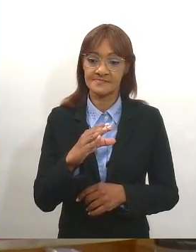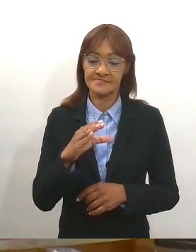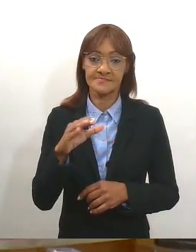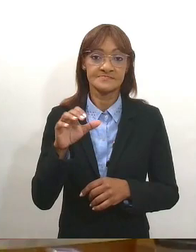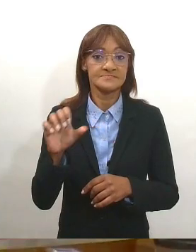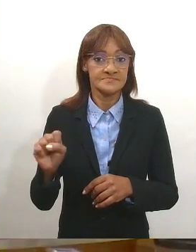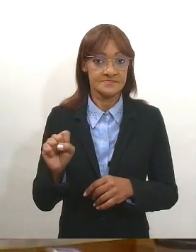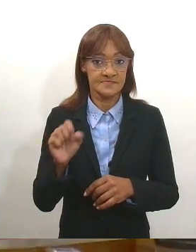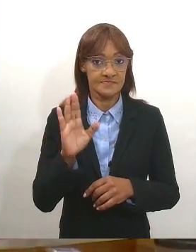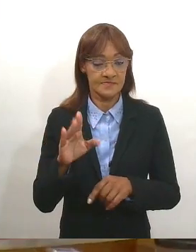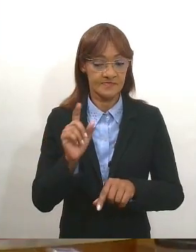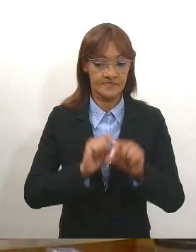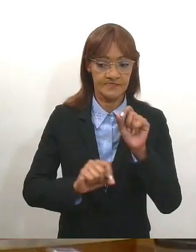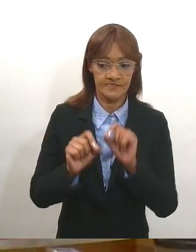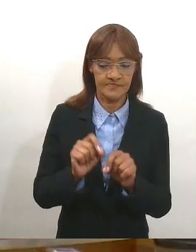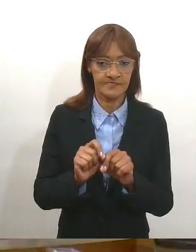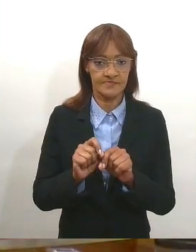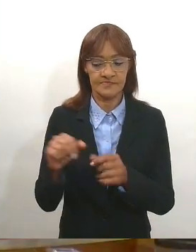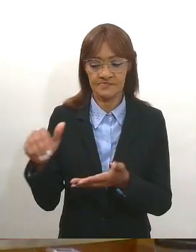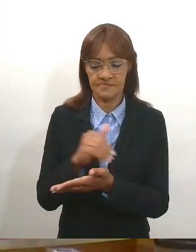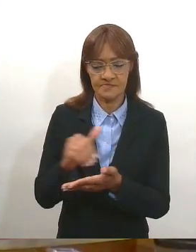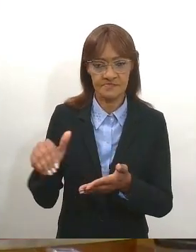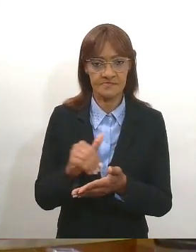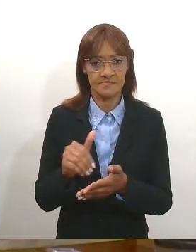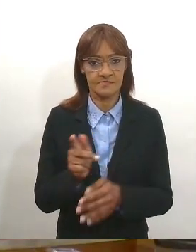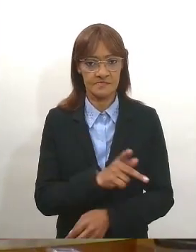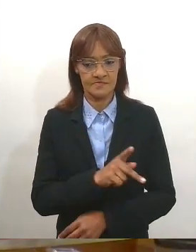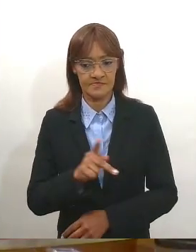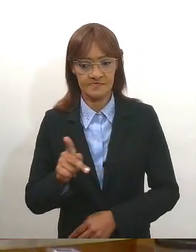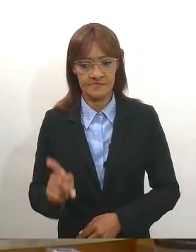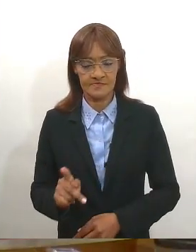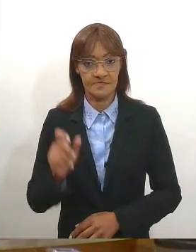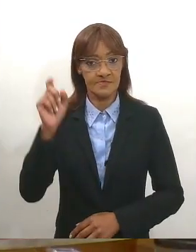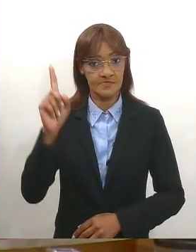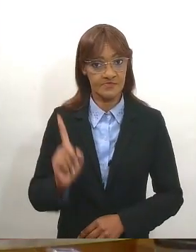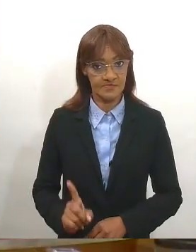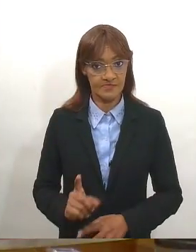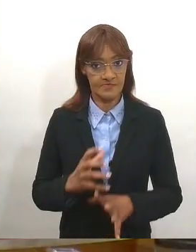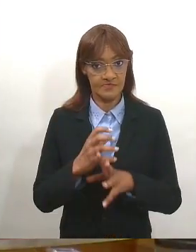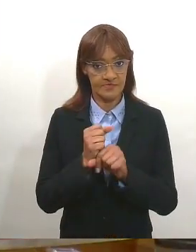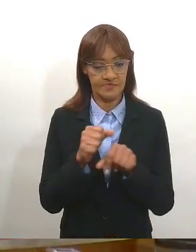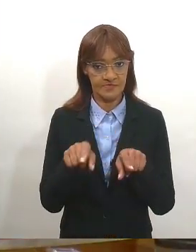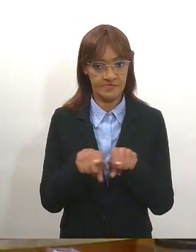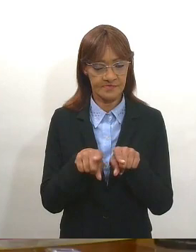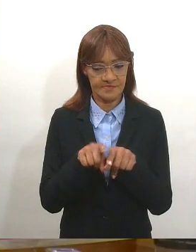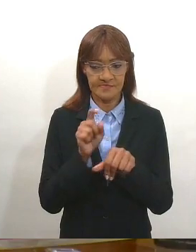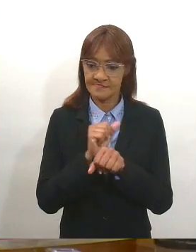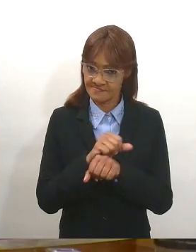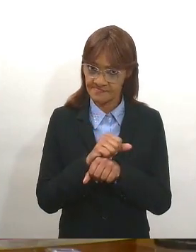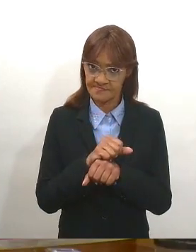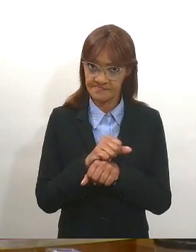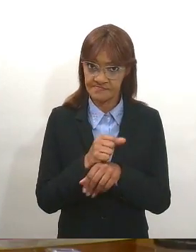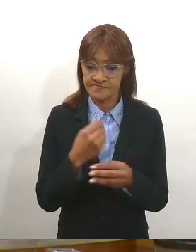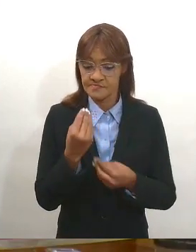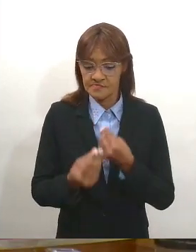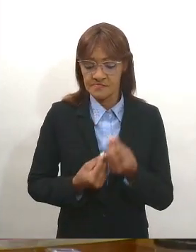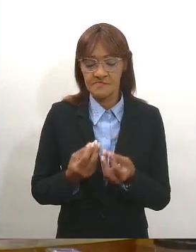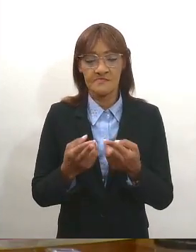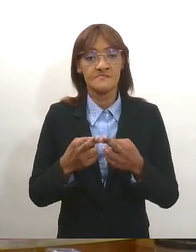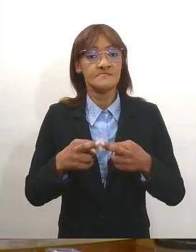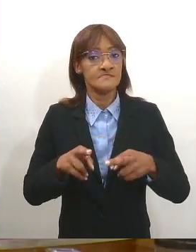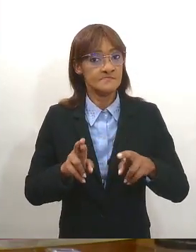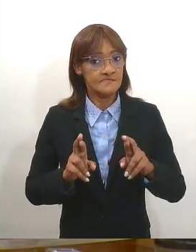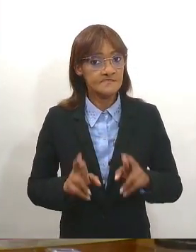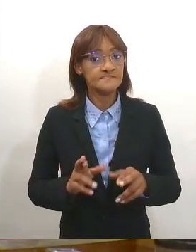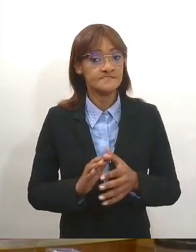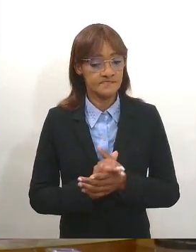e o diretor financeiro do DETRAN, possivelmente buscando algo para justificar